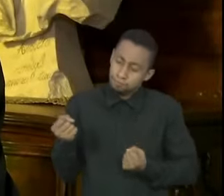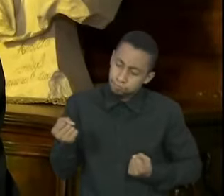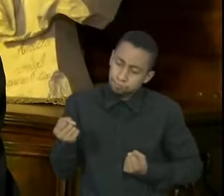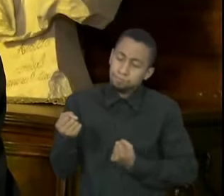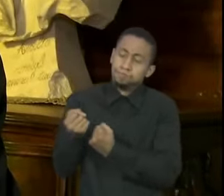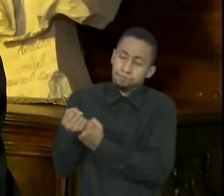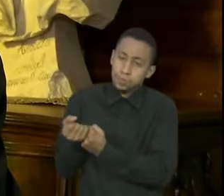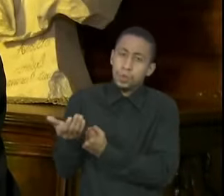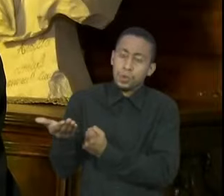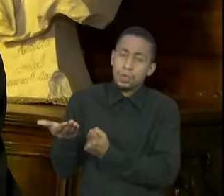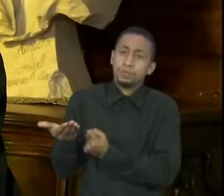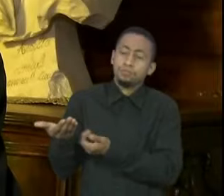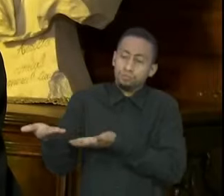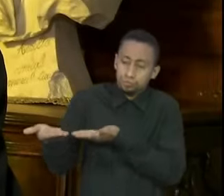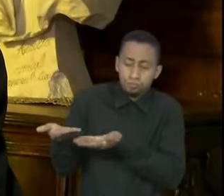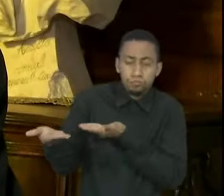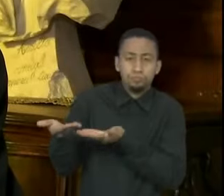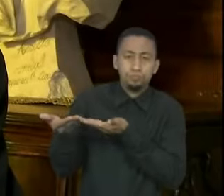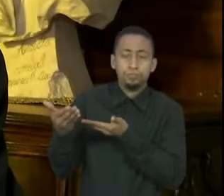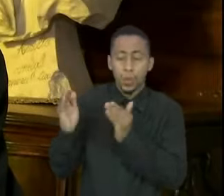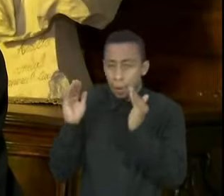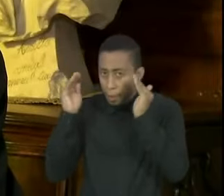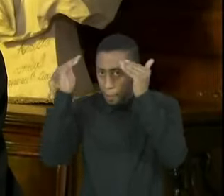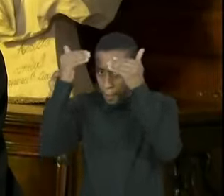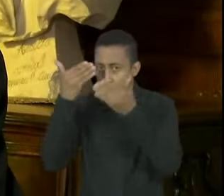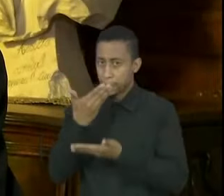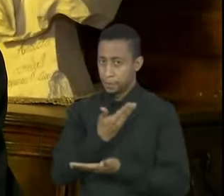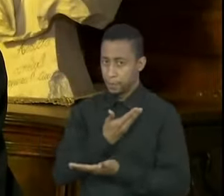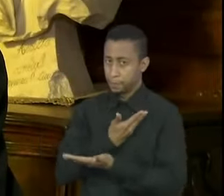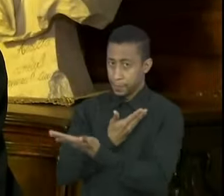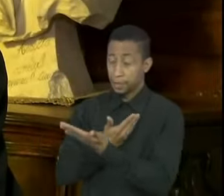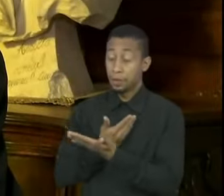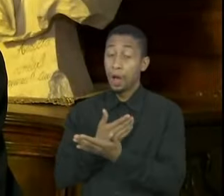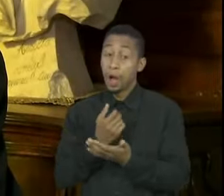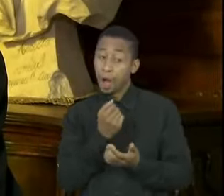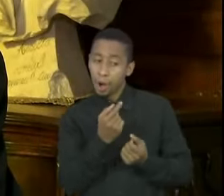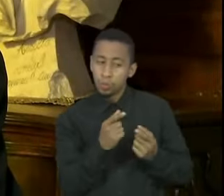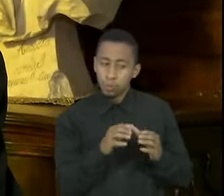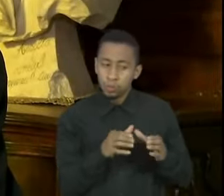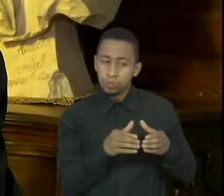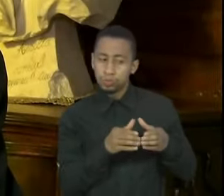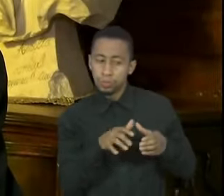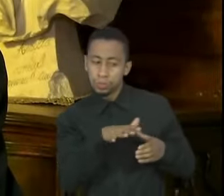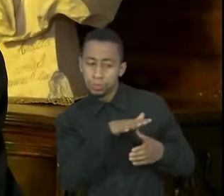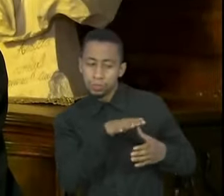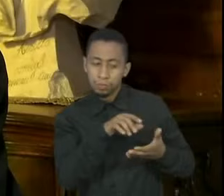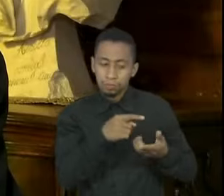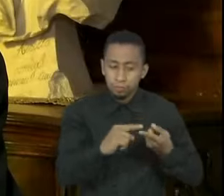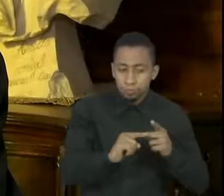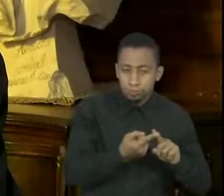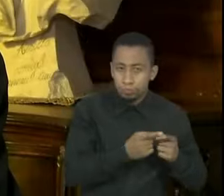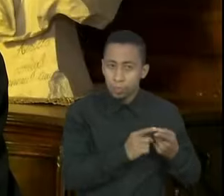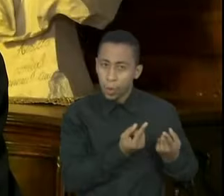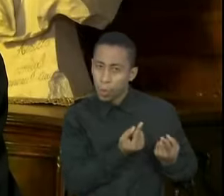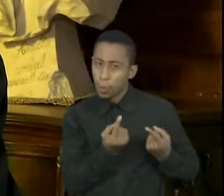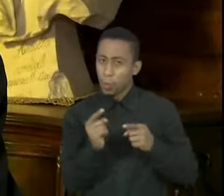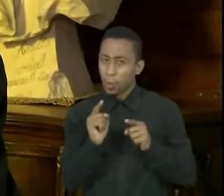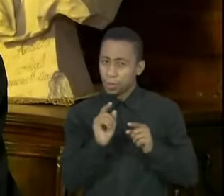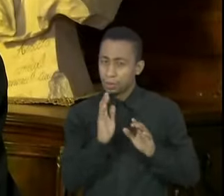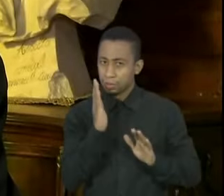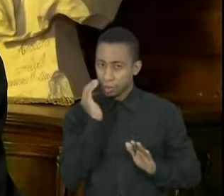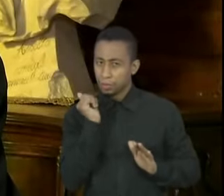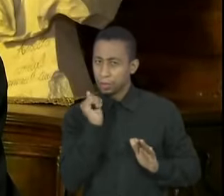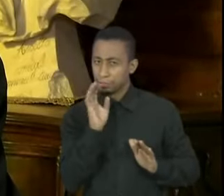Francisco existe um grupo que faz a resistência Mas é o mesmo corpo que fazer